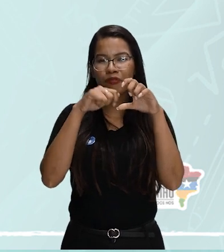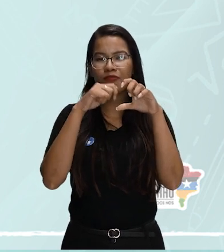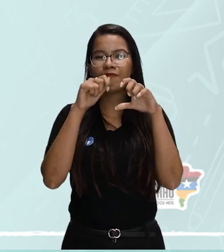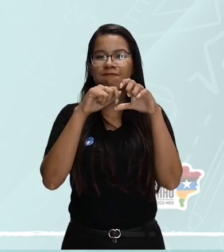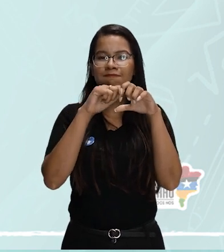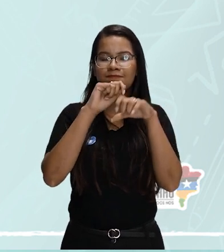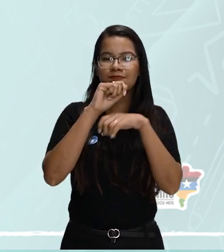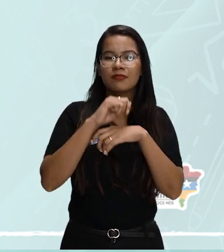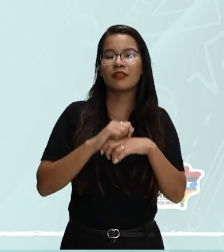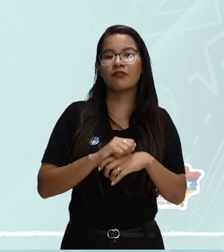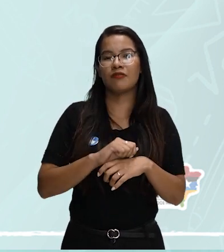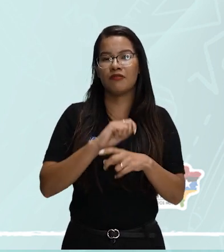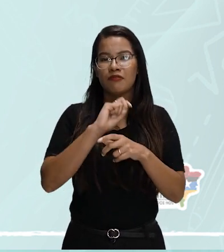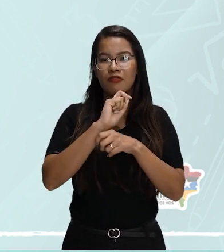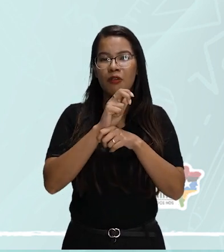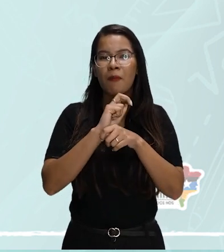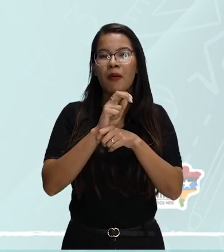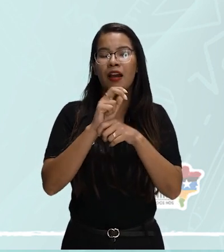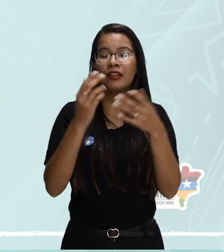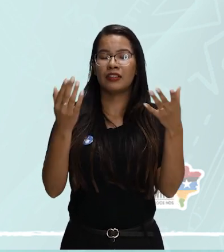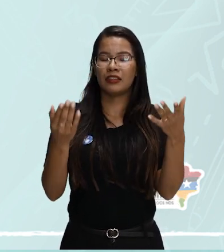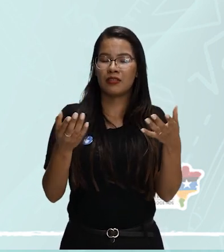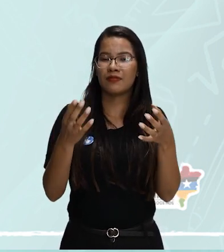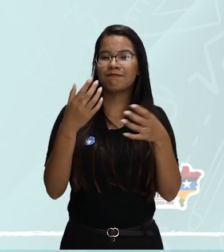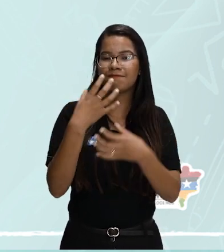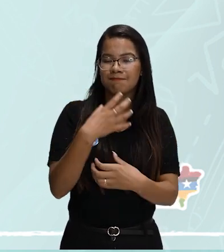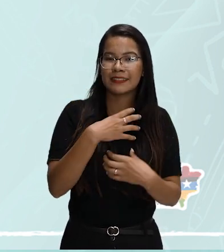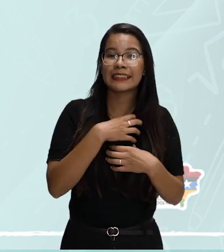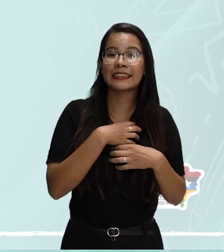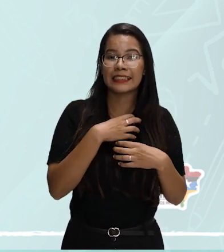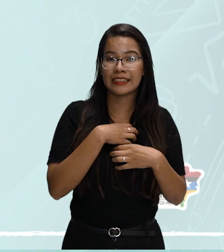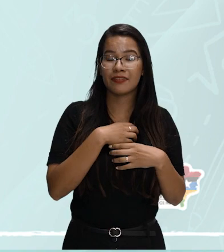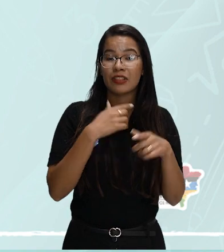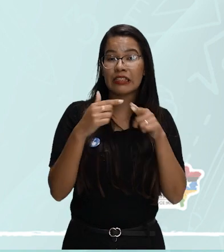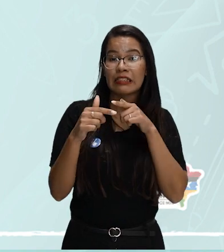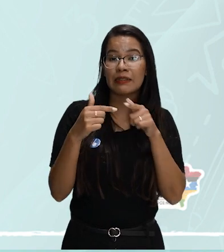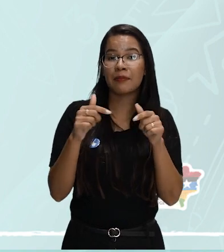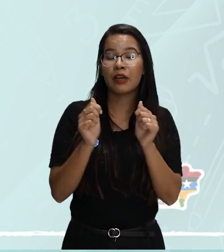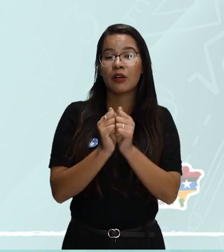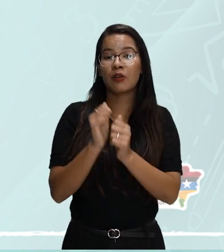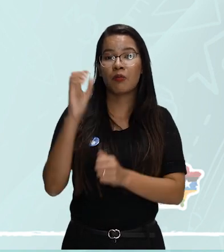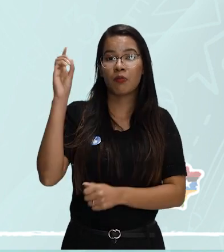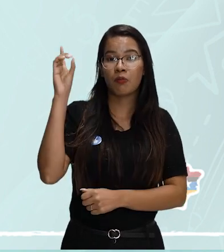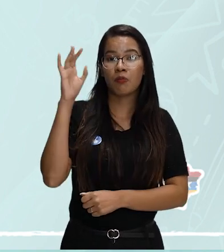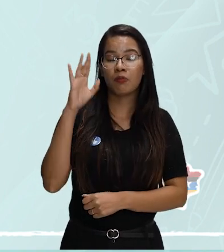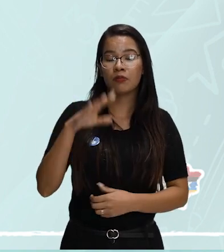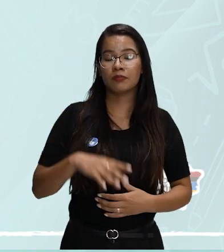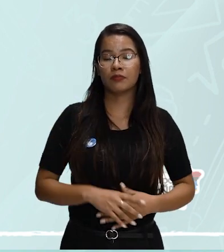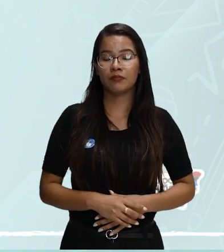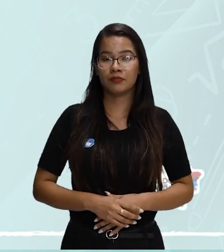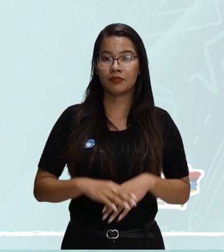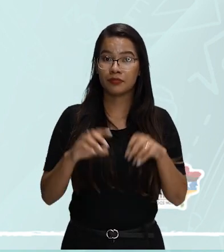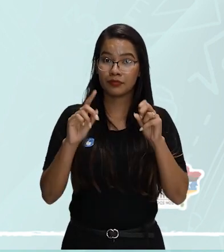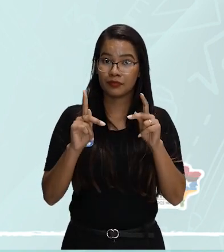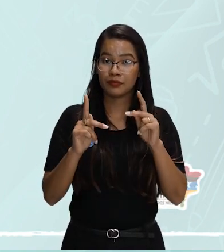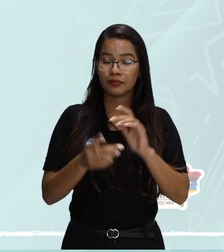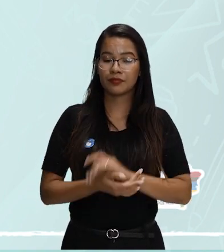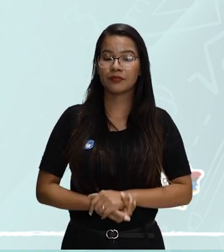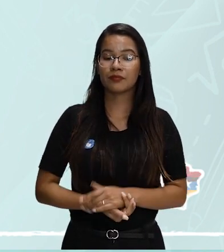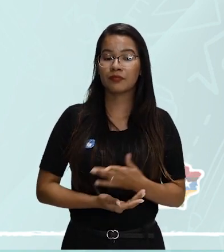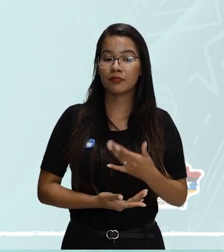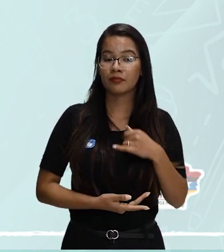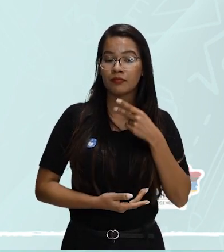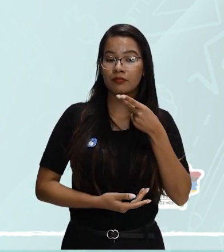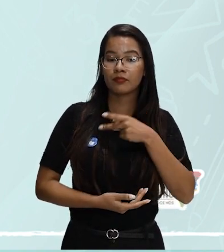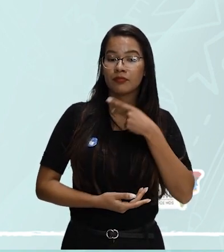aparelhos que são sensíveis, que trabalham com essa luz. Ok? Bom, então vamos falar sobre os